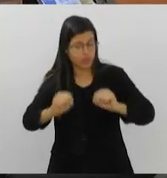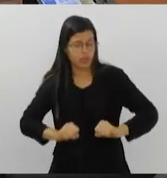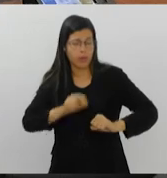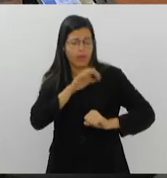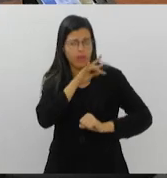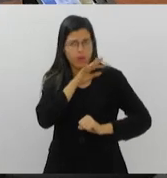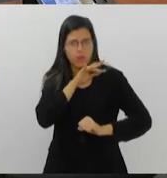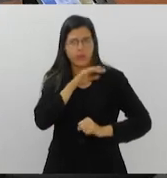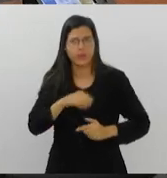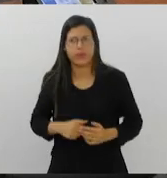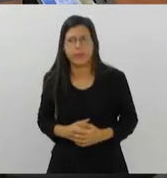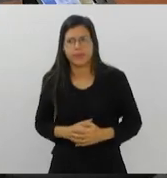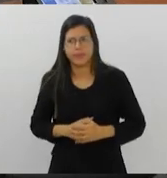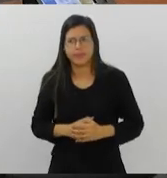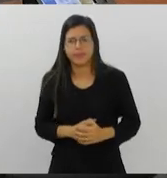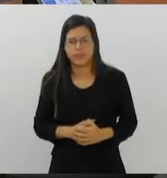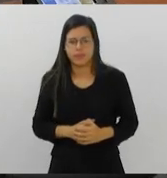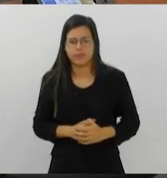é minhas unhas.